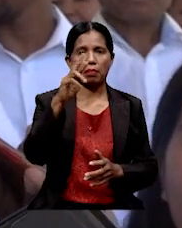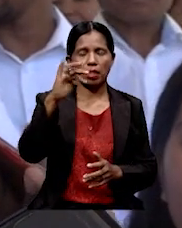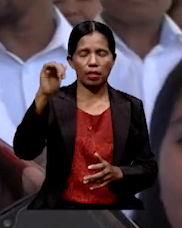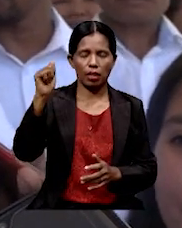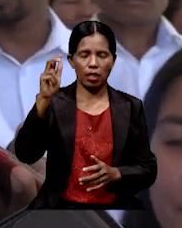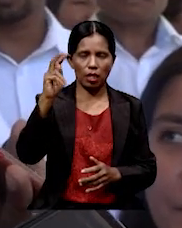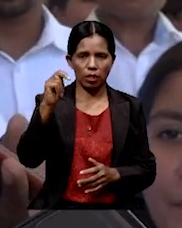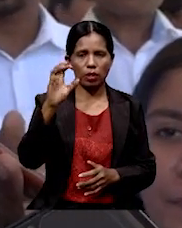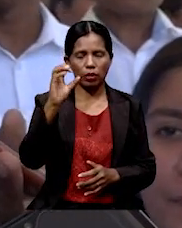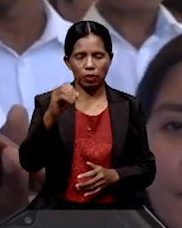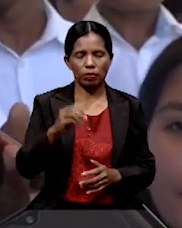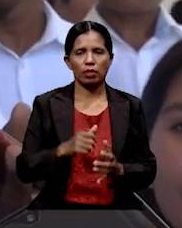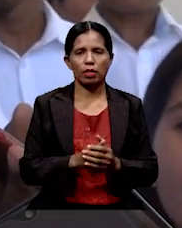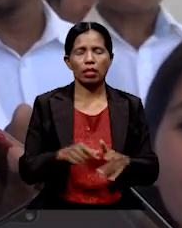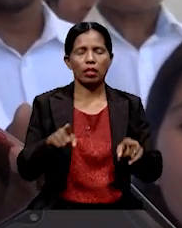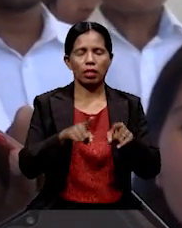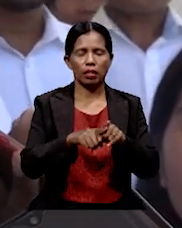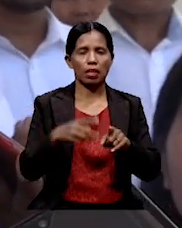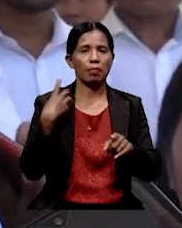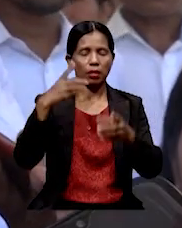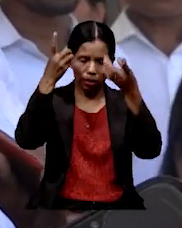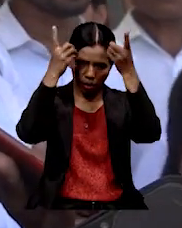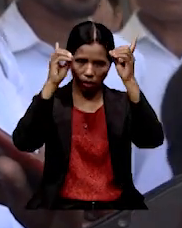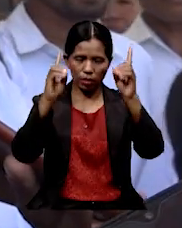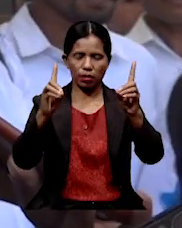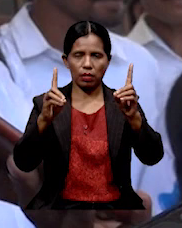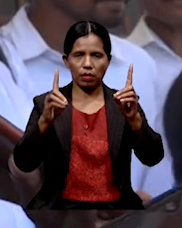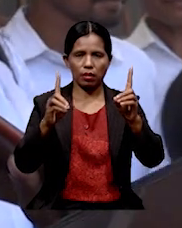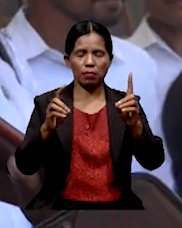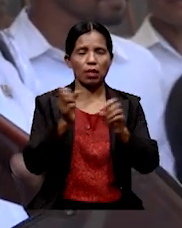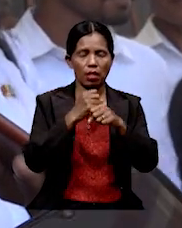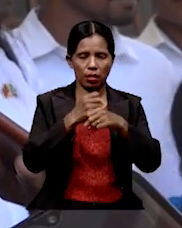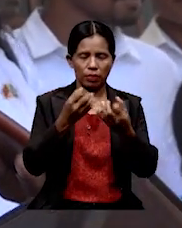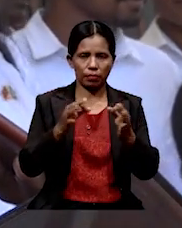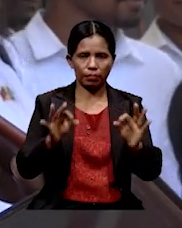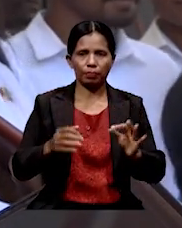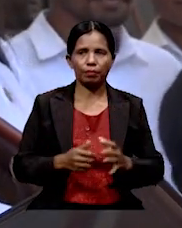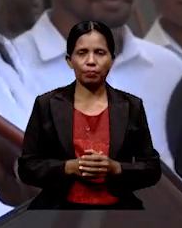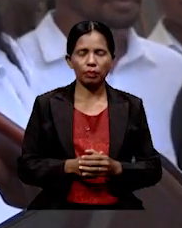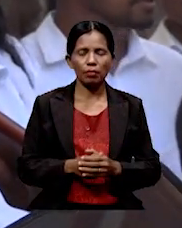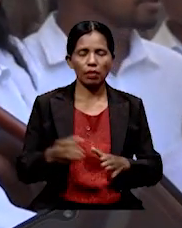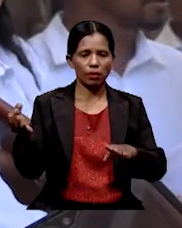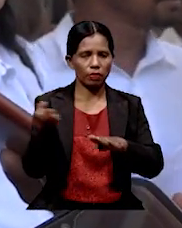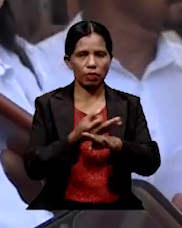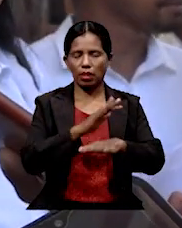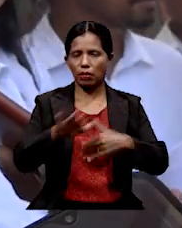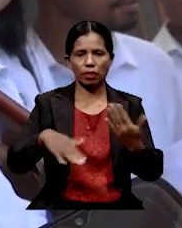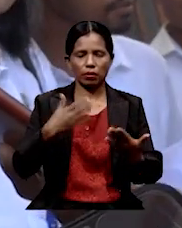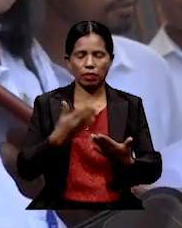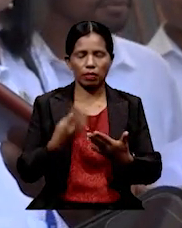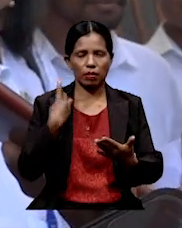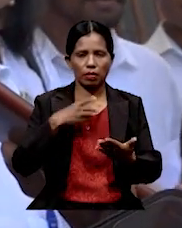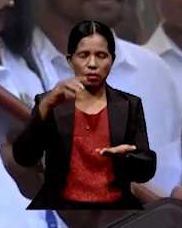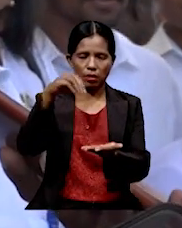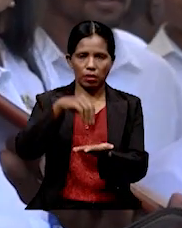no der candidato na BMK, a me decidi liwan hosi convenção na BMK realiza. E documentos outros, na BMK necessita